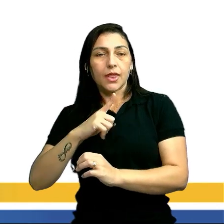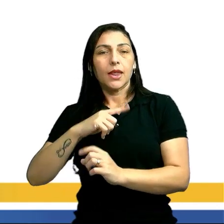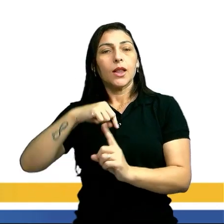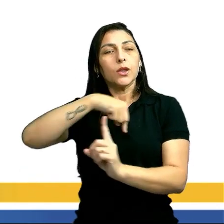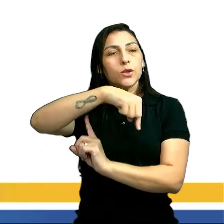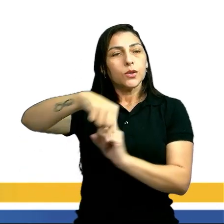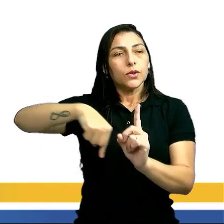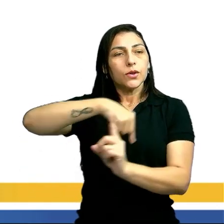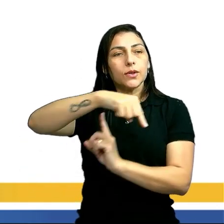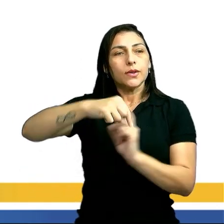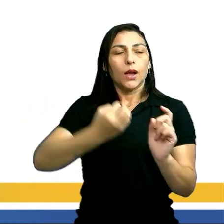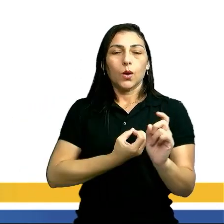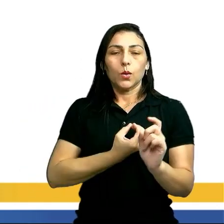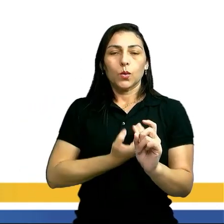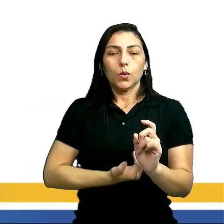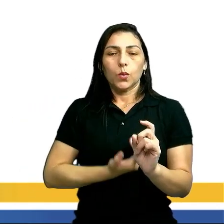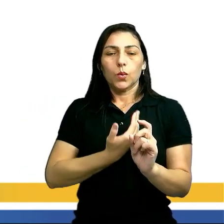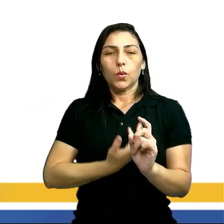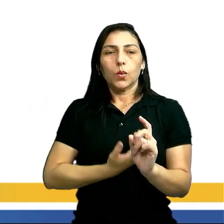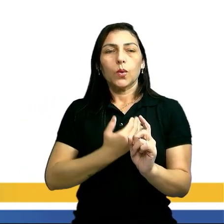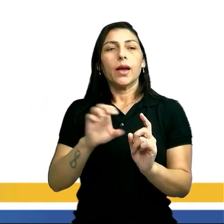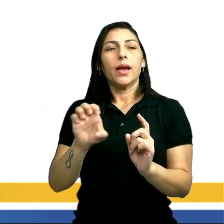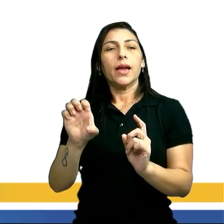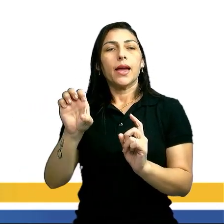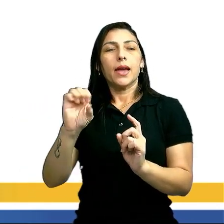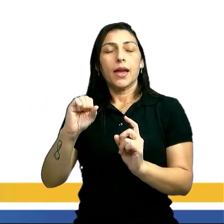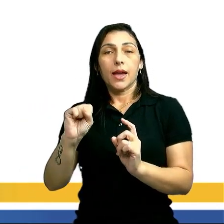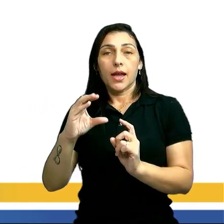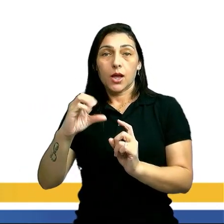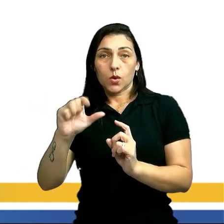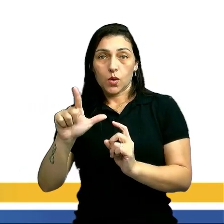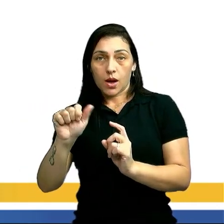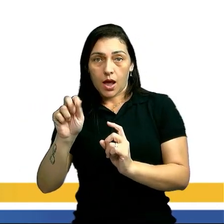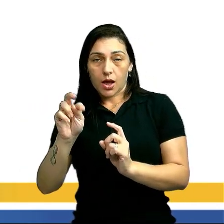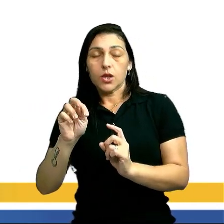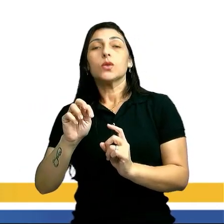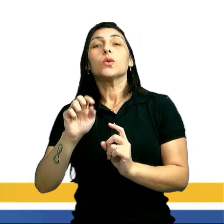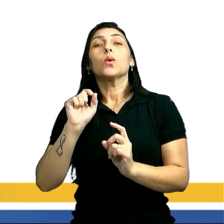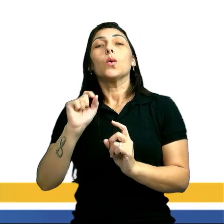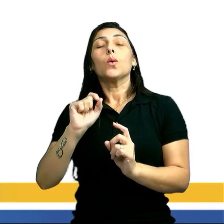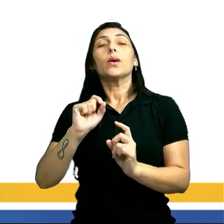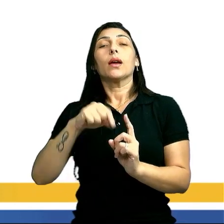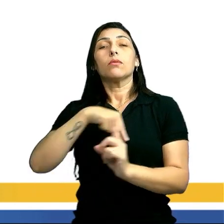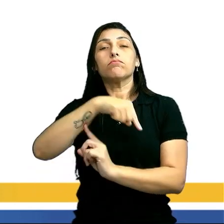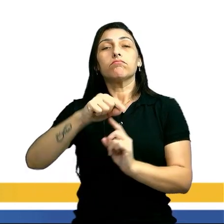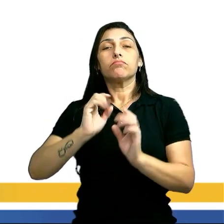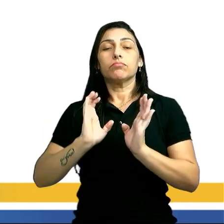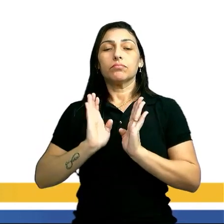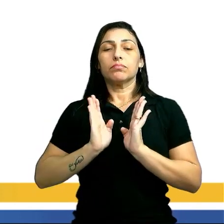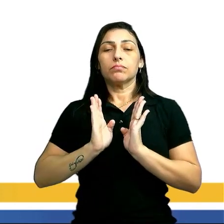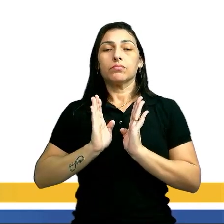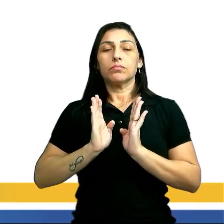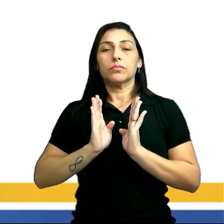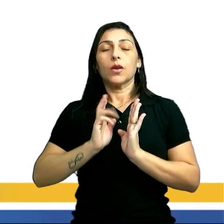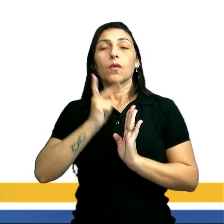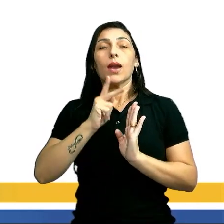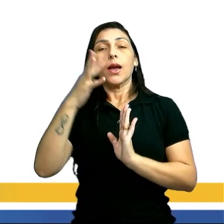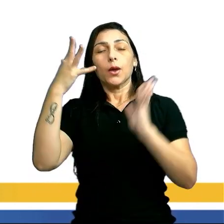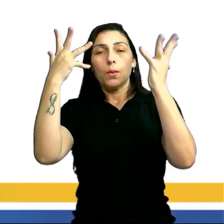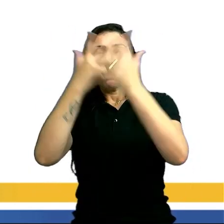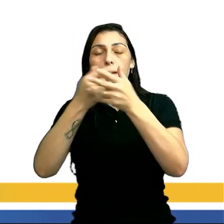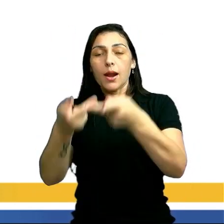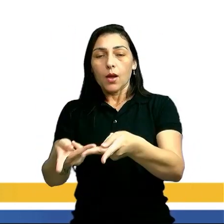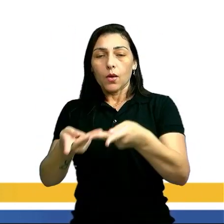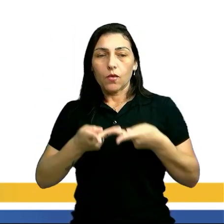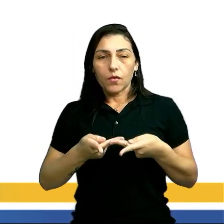figura de Agostinho e no pensamento escolástico a figura de Tomás de Aquino. Então eles vão dizer que o belo é um convite